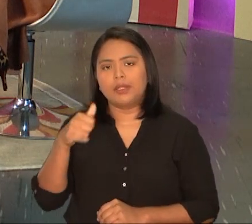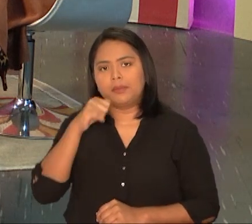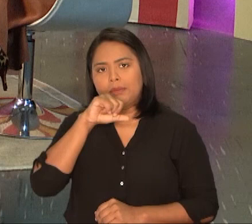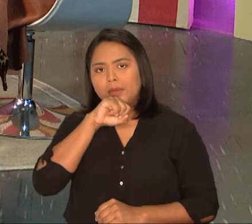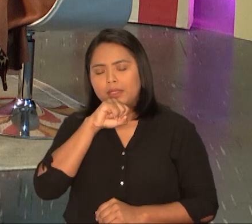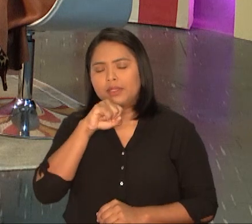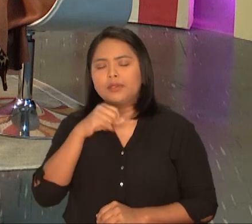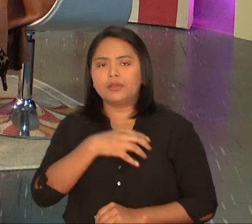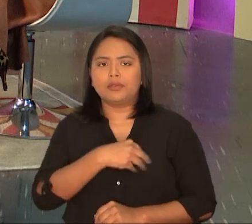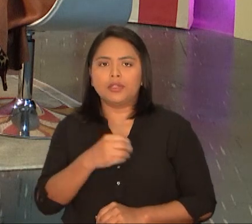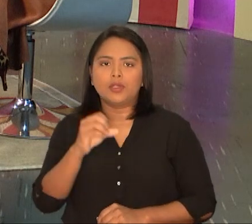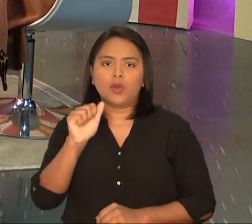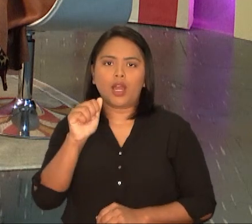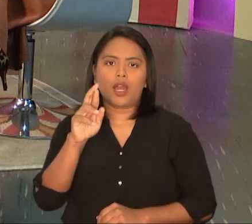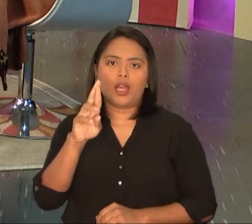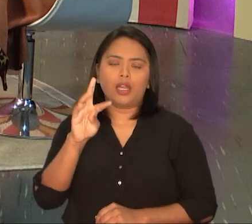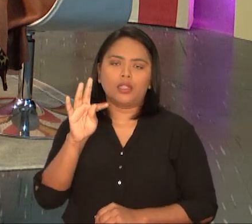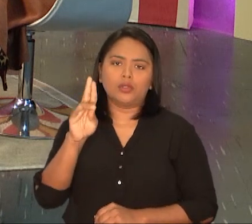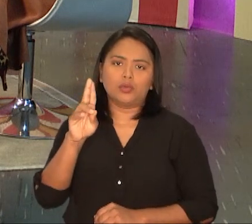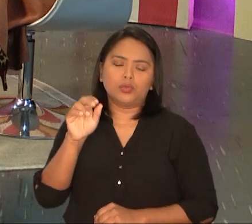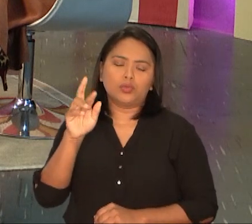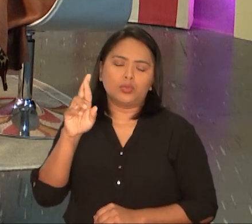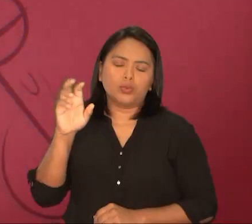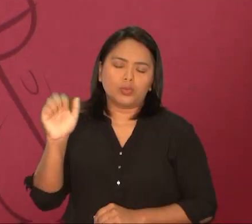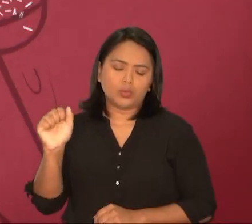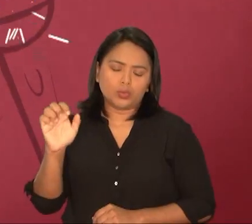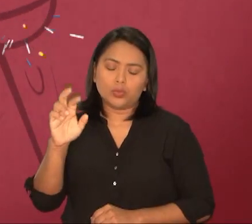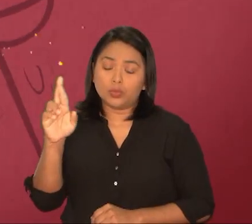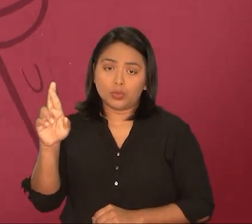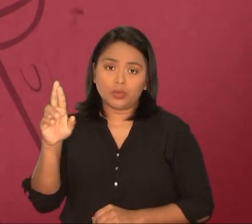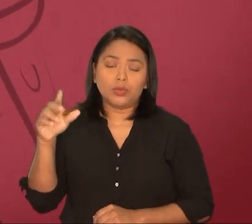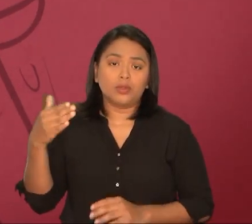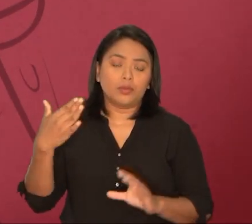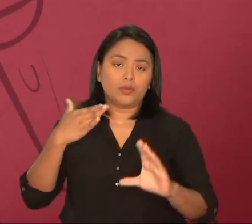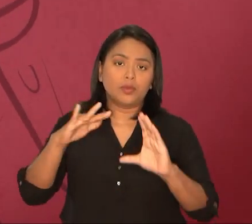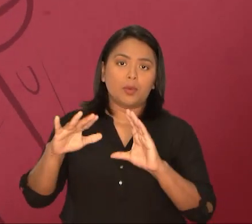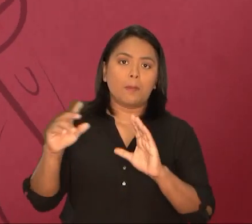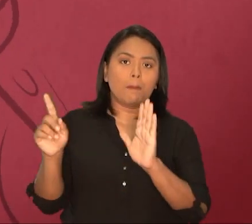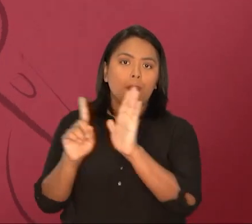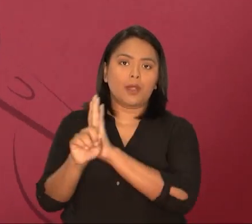e enviou uma pergunta com a sua dúvida para a Jéssica Soares.